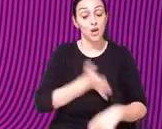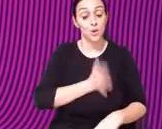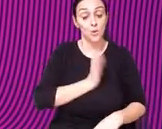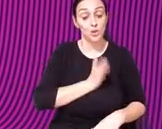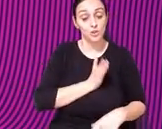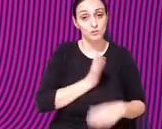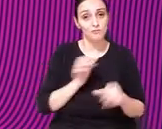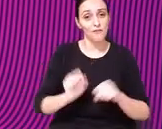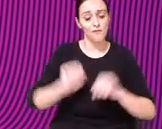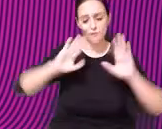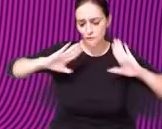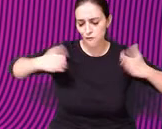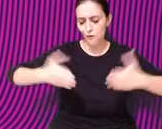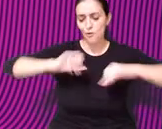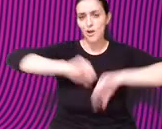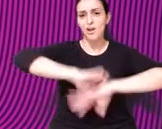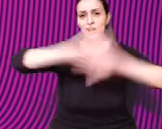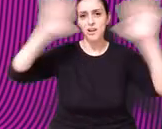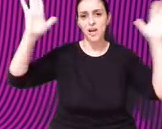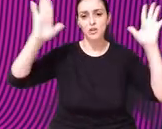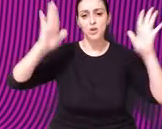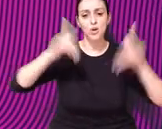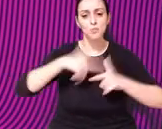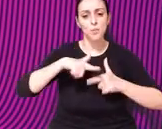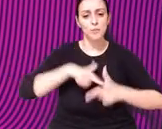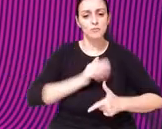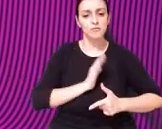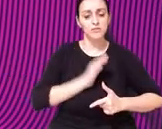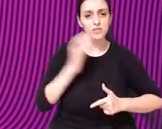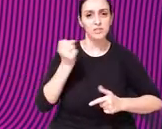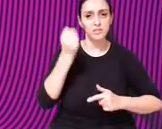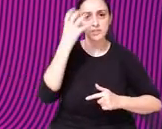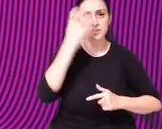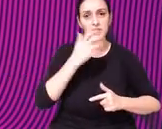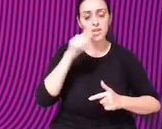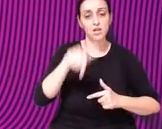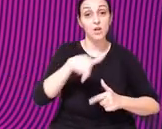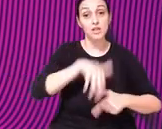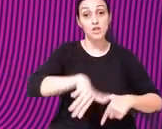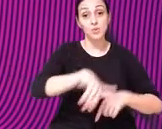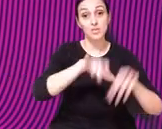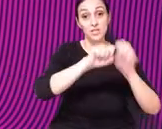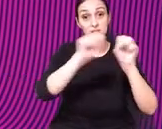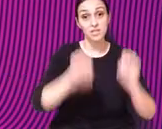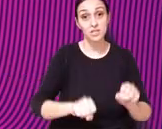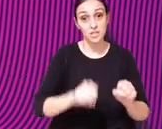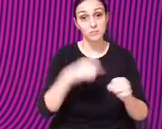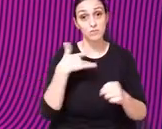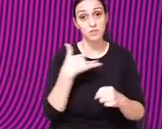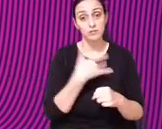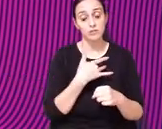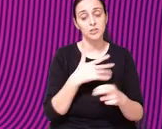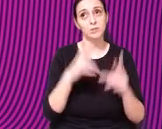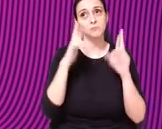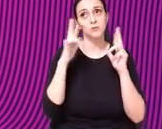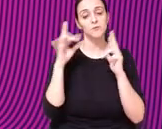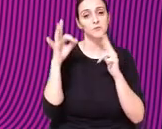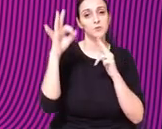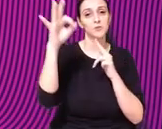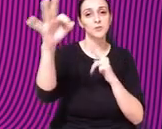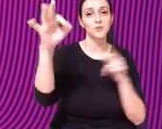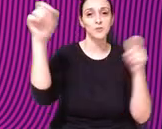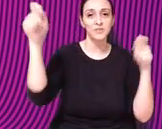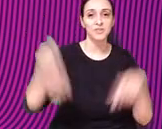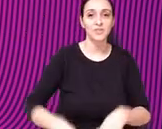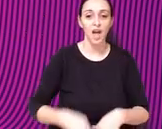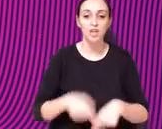claro na insuficiência cardíaca, da importância que ela tem no sistema de saúde. Espero que no futuro a gente possa discutir a